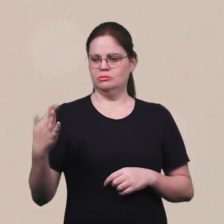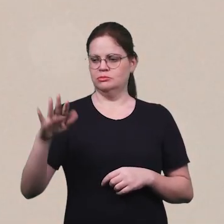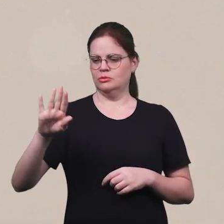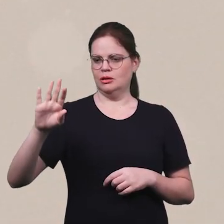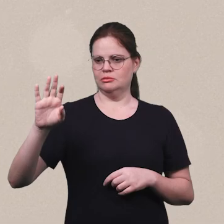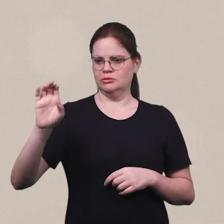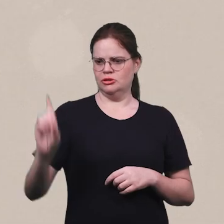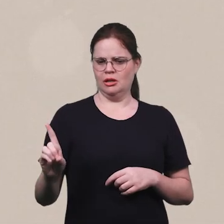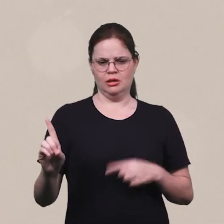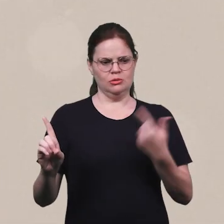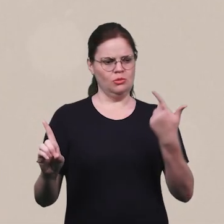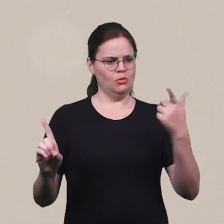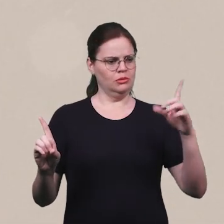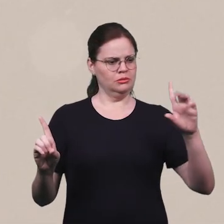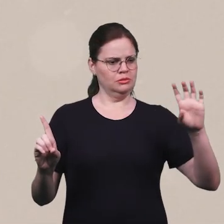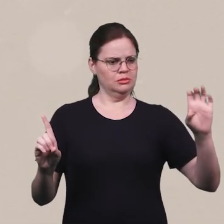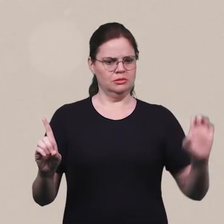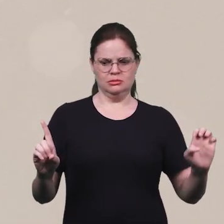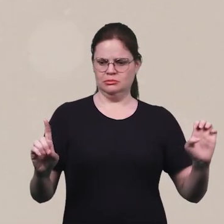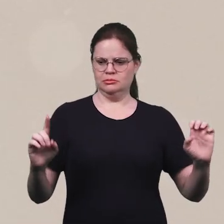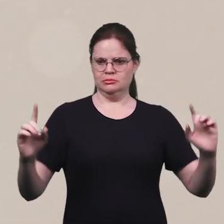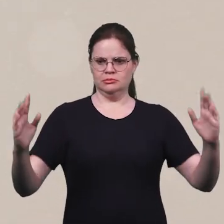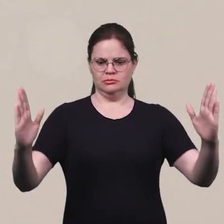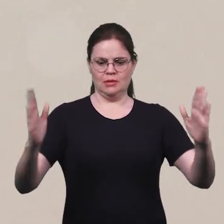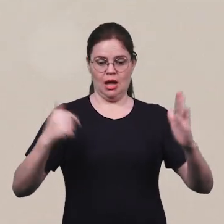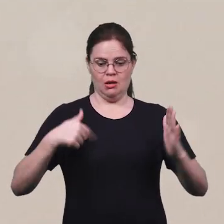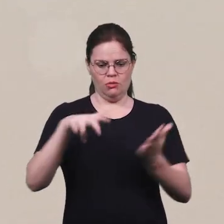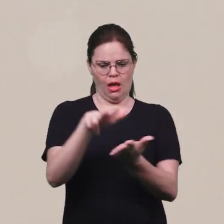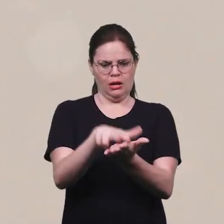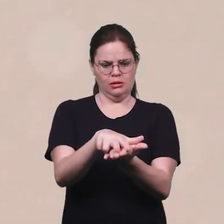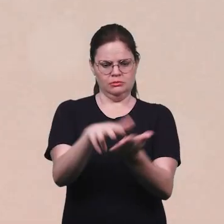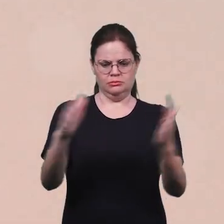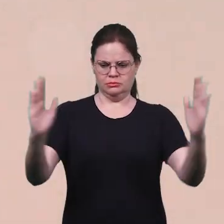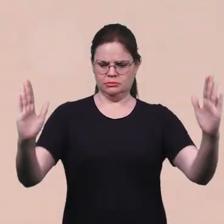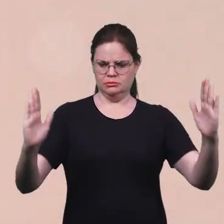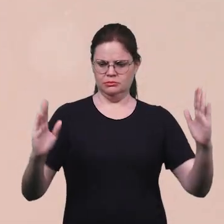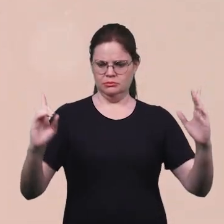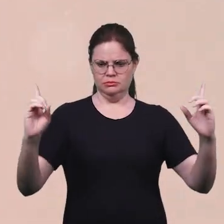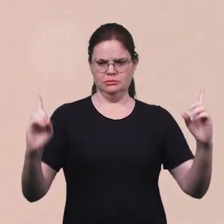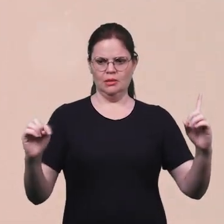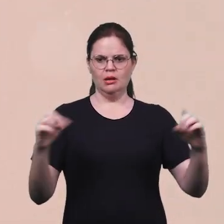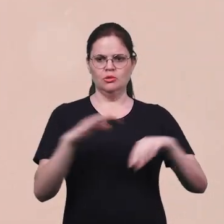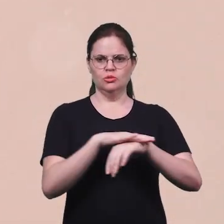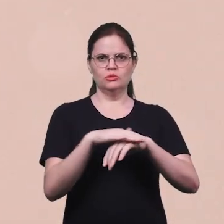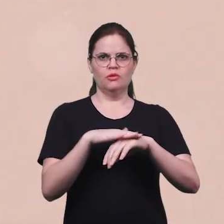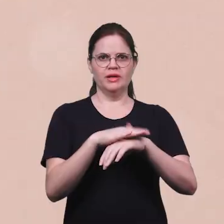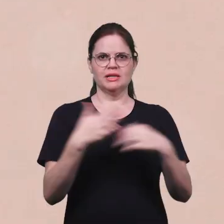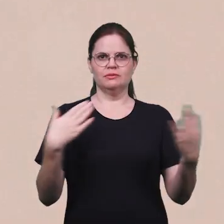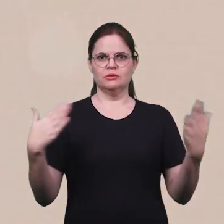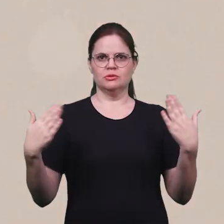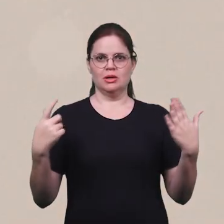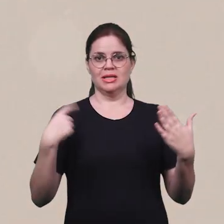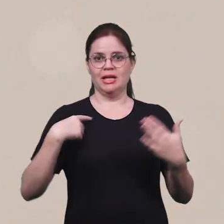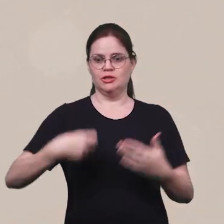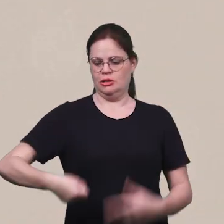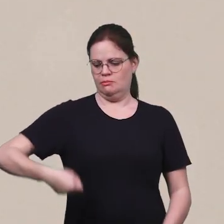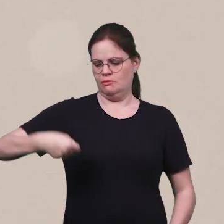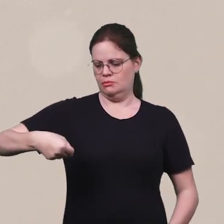esquerdo, e um conversava com o outro. Cada um tinha uma maletinha azul, podia